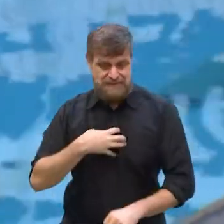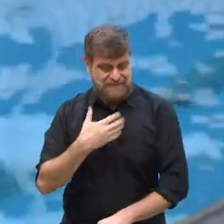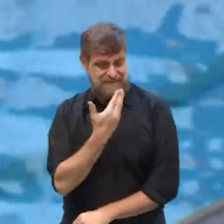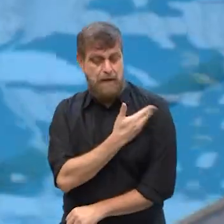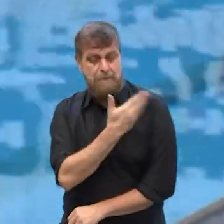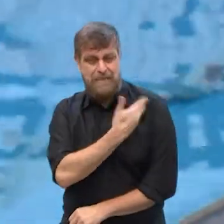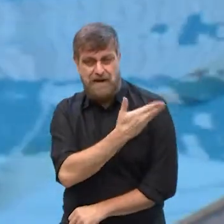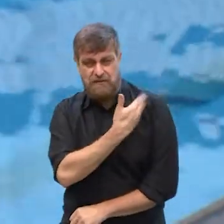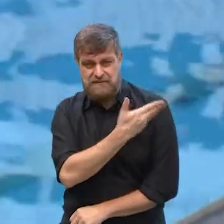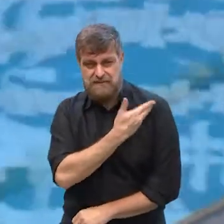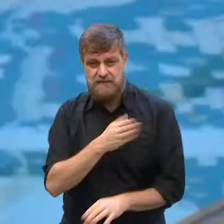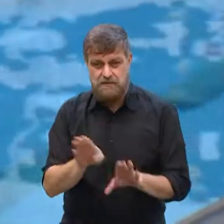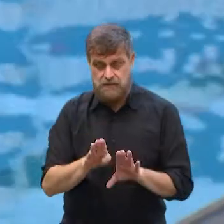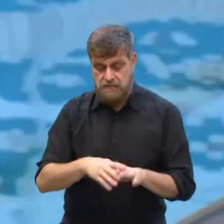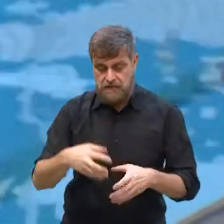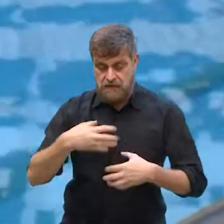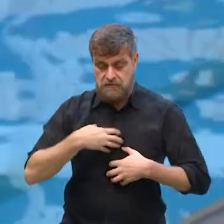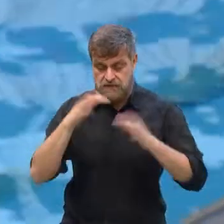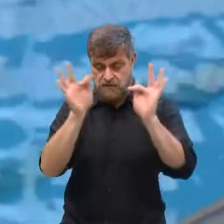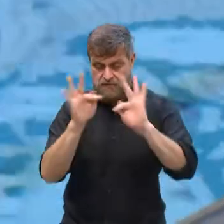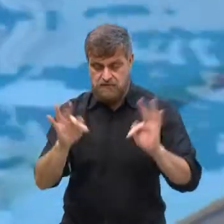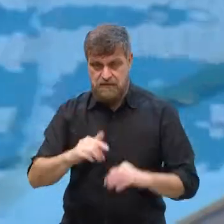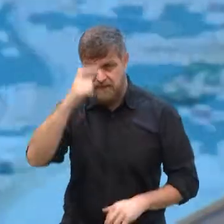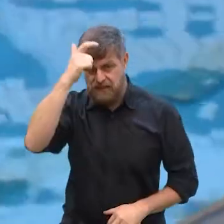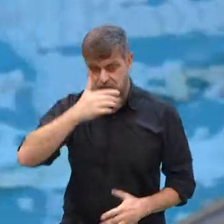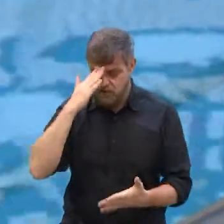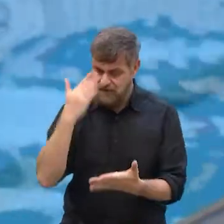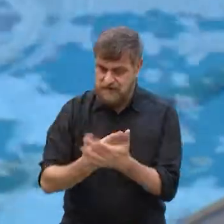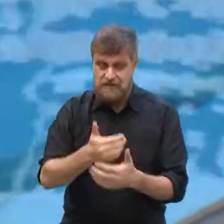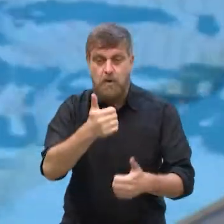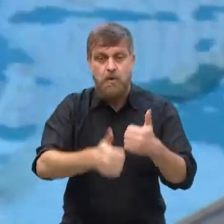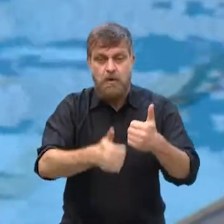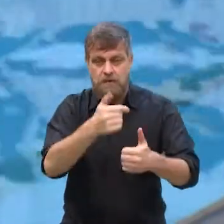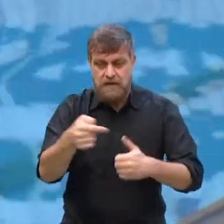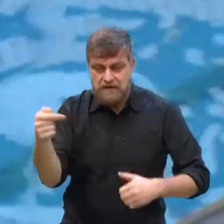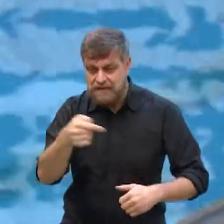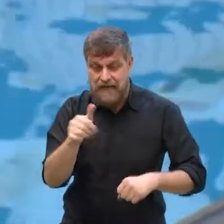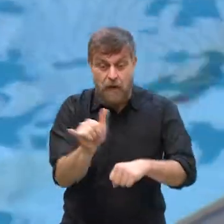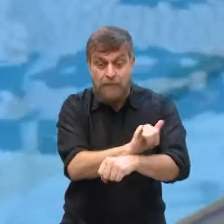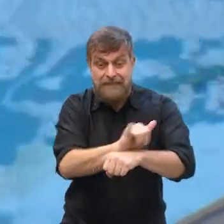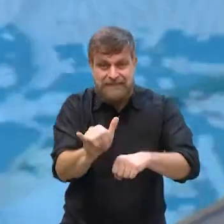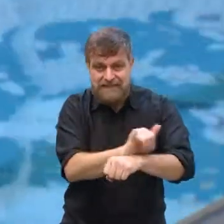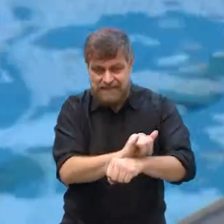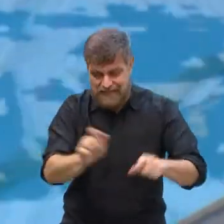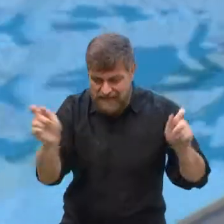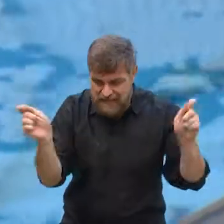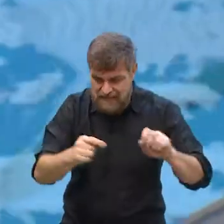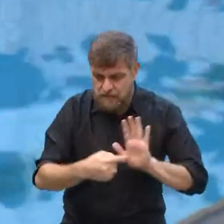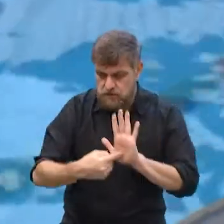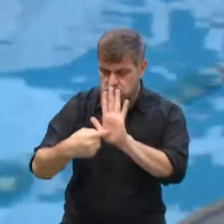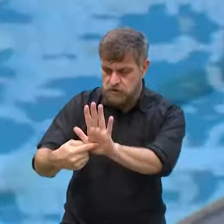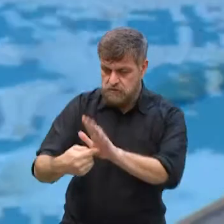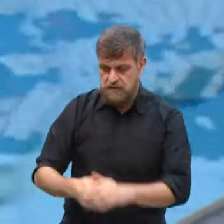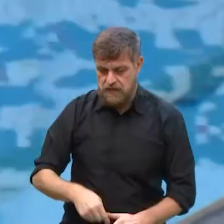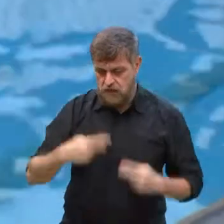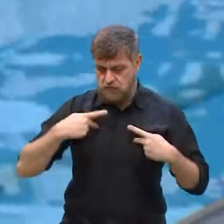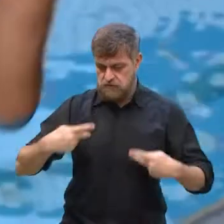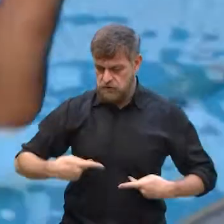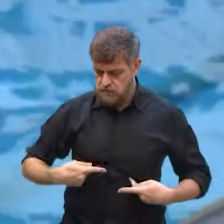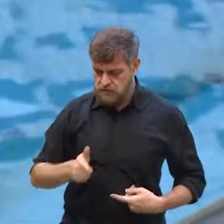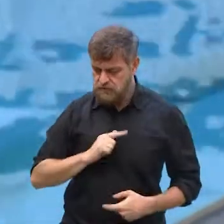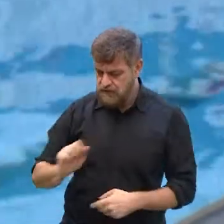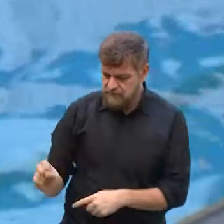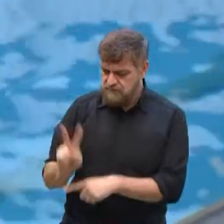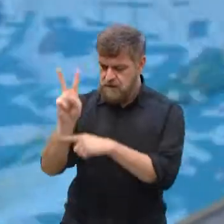extremamente feliz hoje que através do esporte, que eu também acredito que o esporte ele é uma excelente ferramenta para a gente mostrar o valor do ser humano, porque